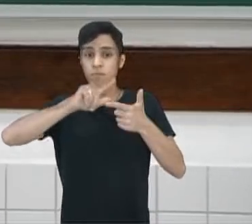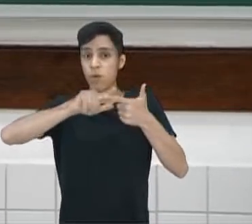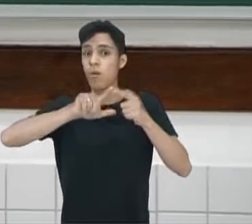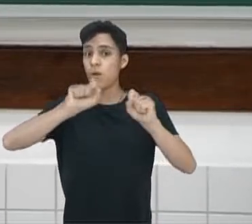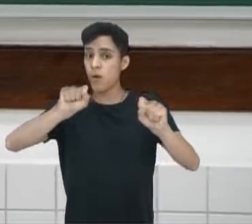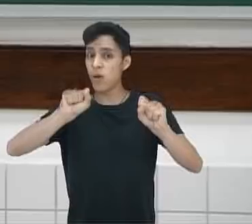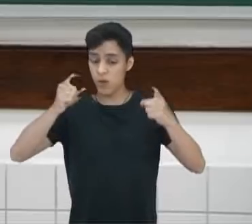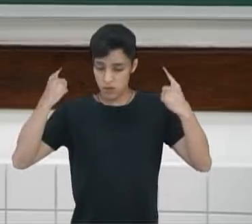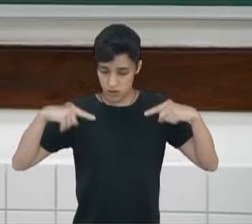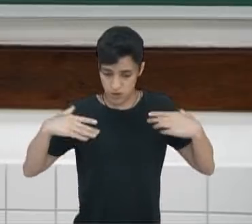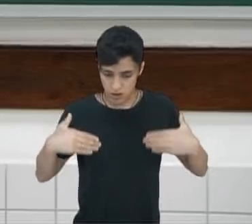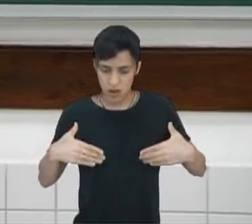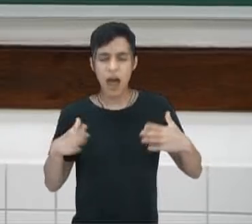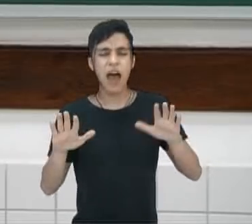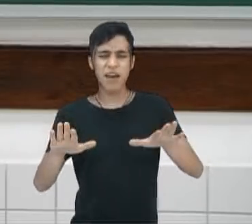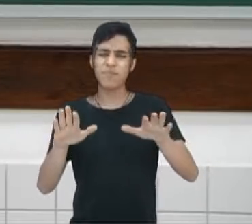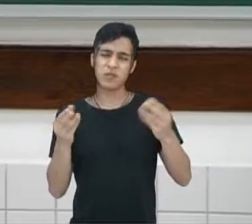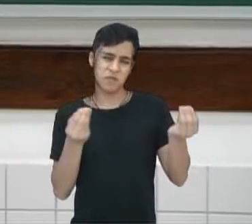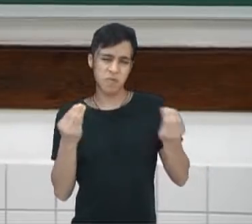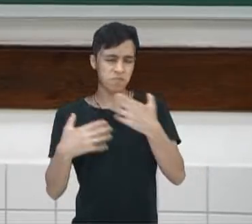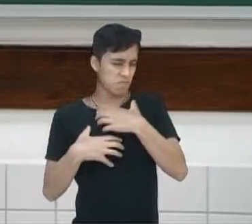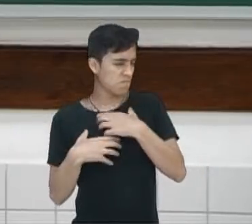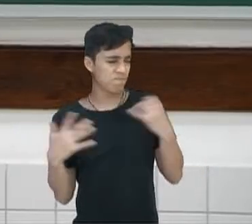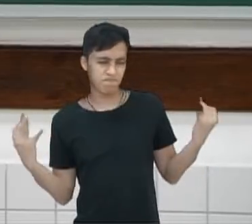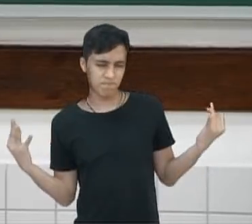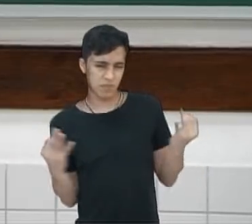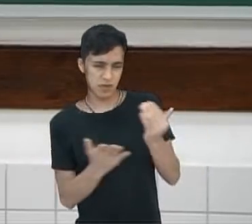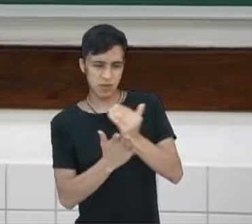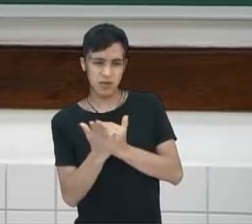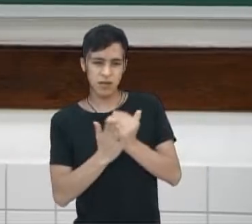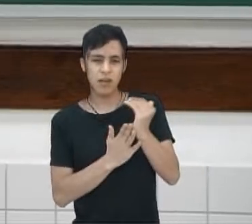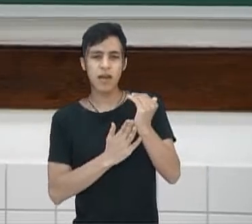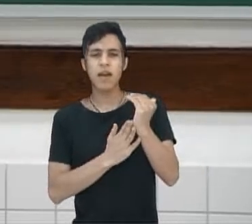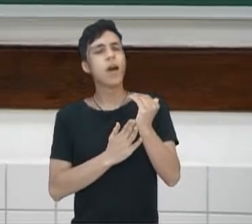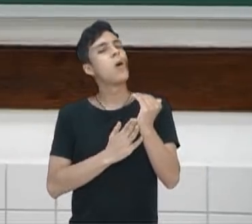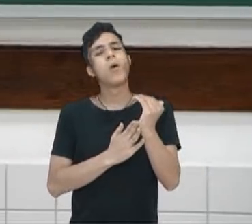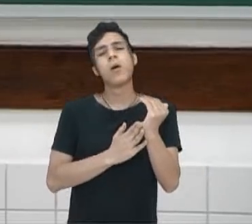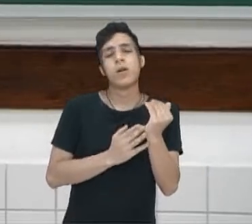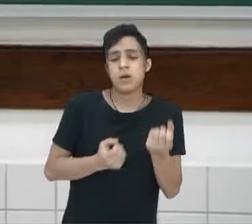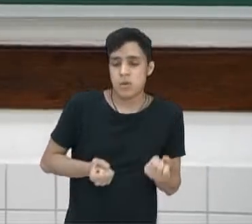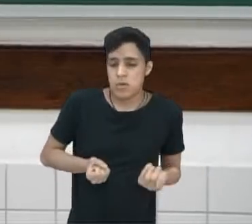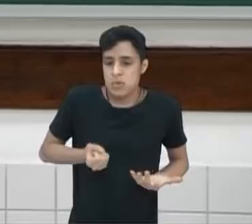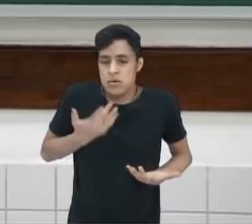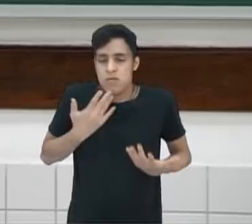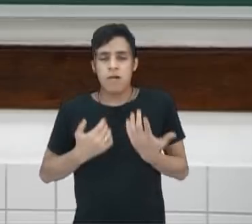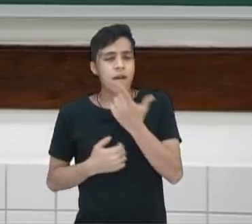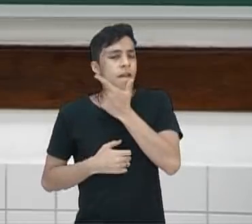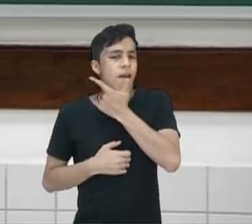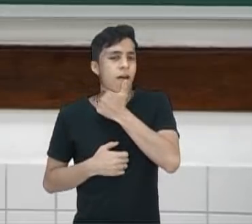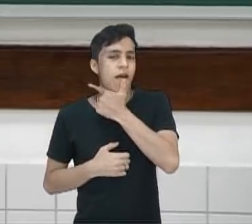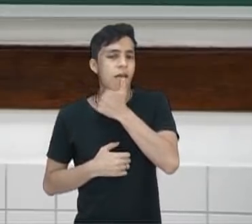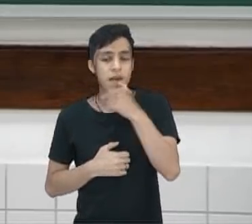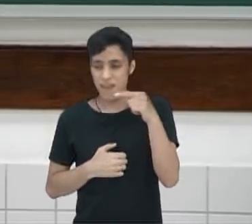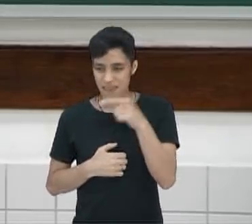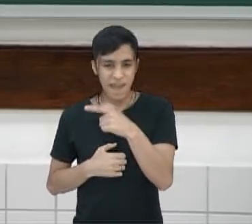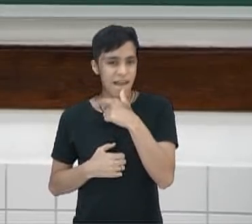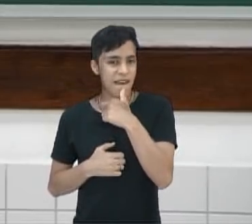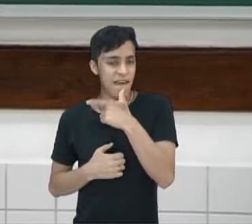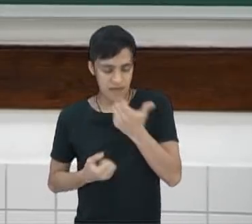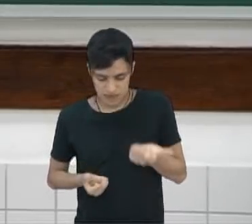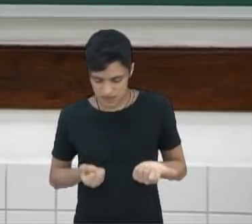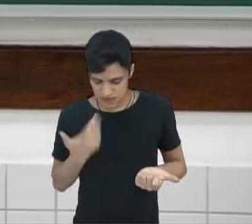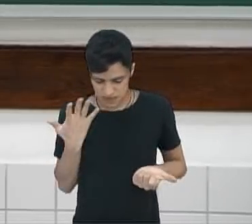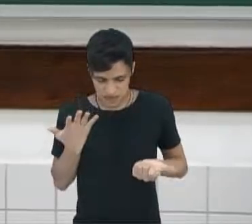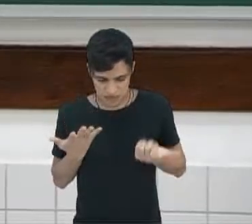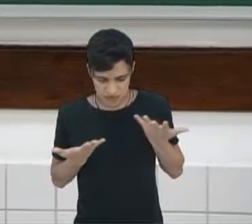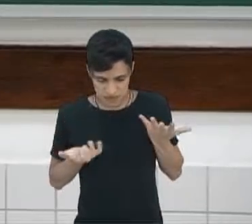E aí, como o nosso corpo é perfeito, o que ele faz? Ele começa a liberar uma quantidade de água. E essa água, esse